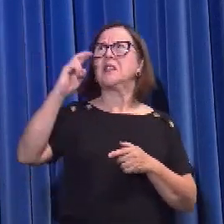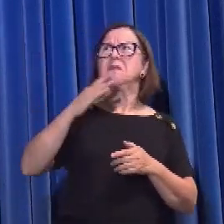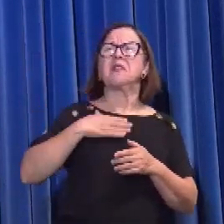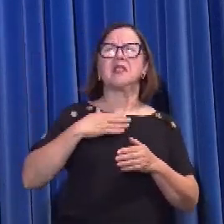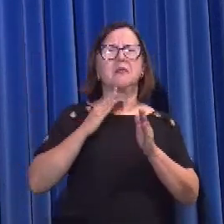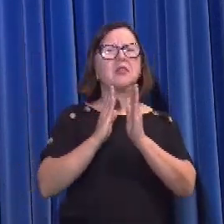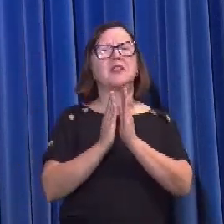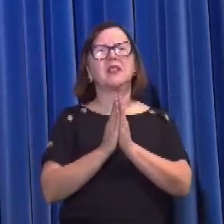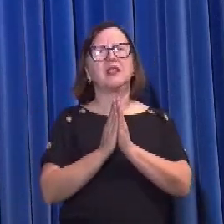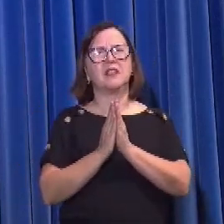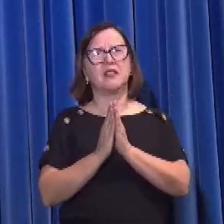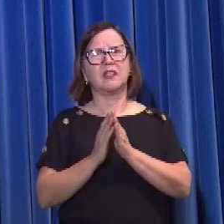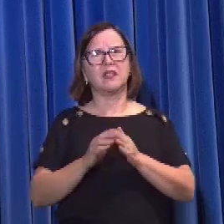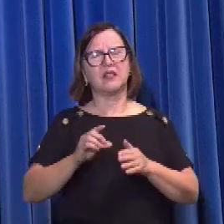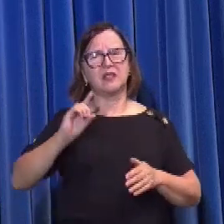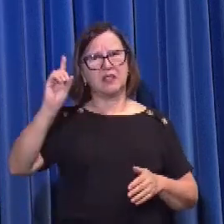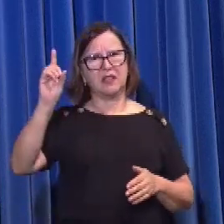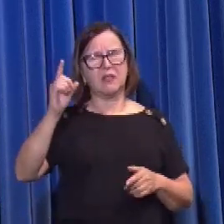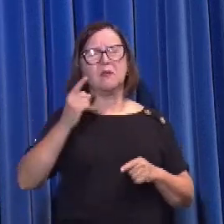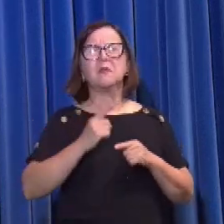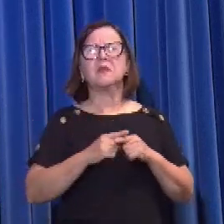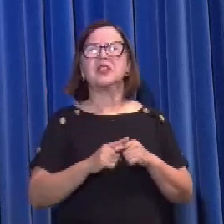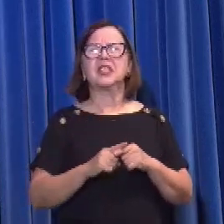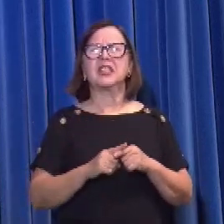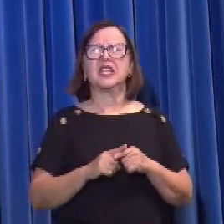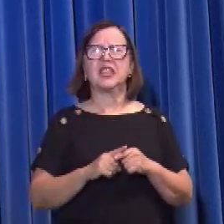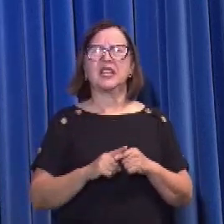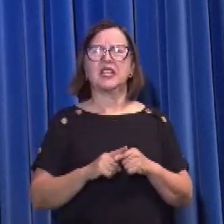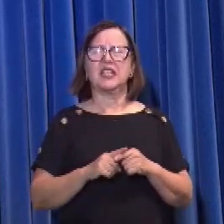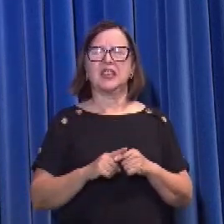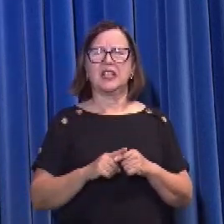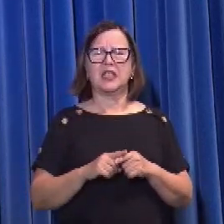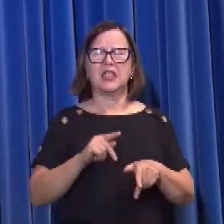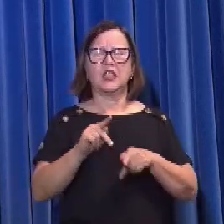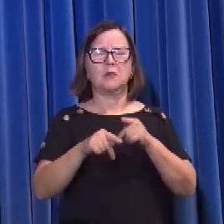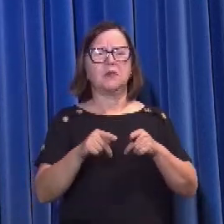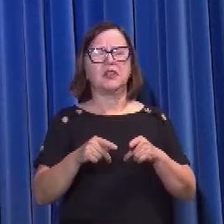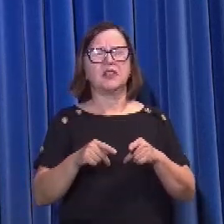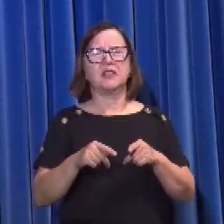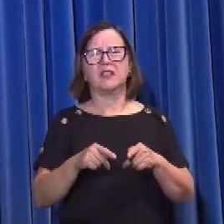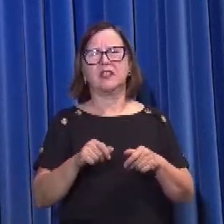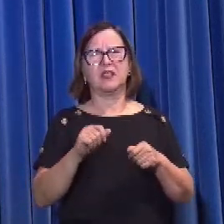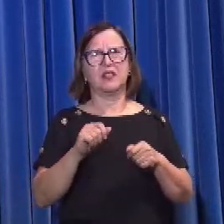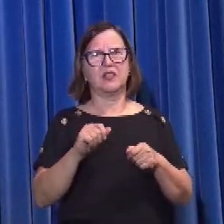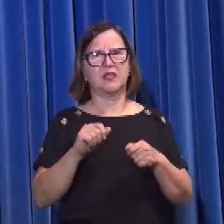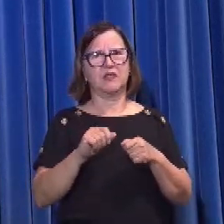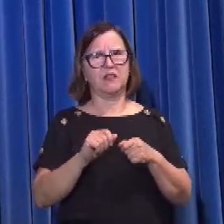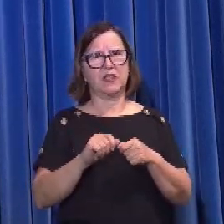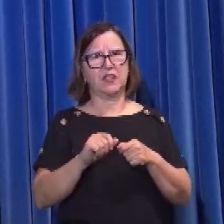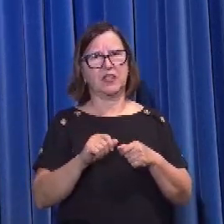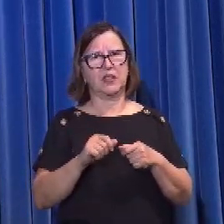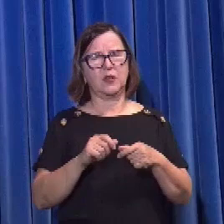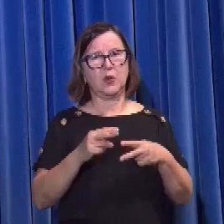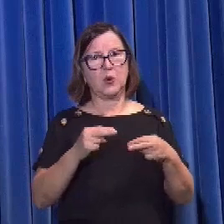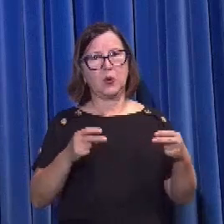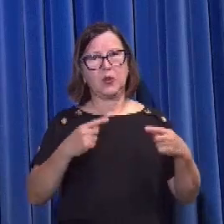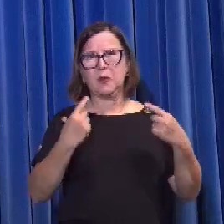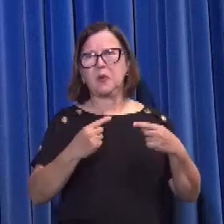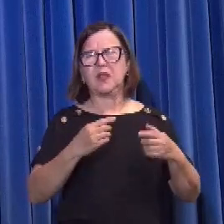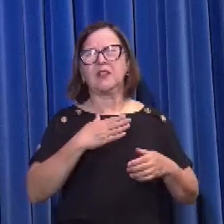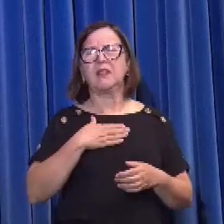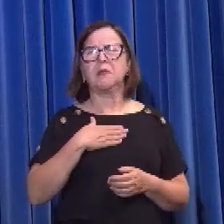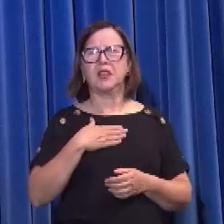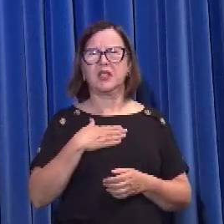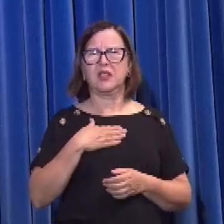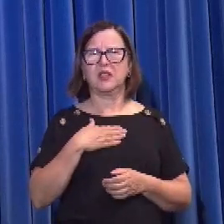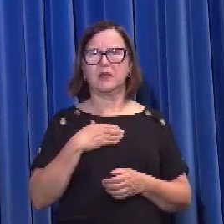orações? Deus, estão fazendo isso comigo. Estão fazendo aquilo. Eu vou ter que tomar as minhas providências. Você tem